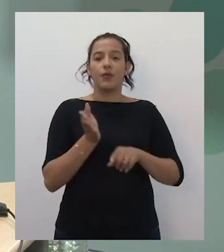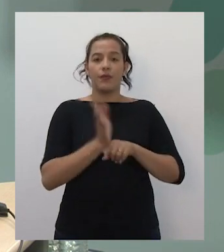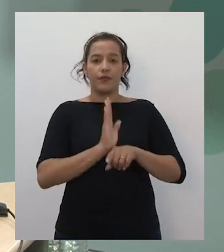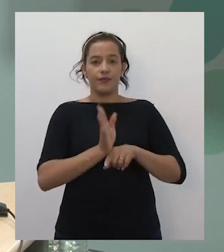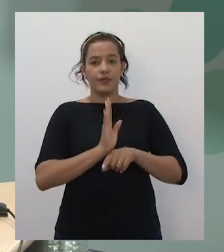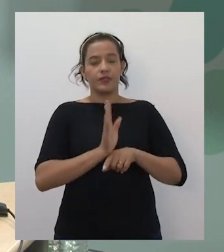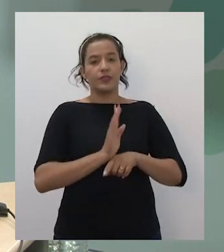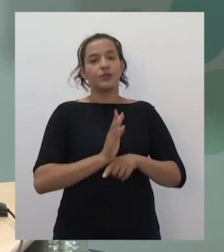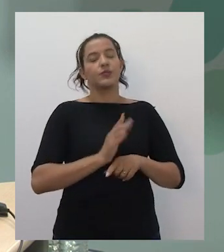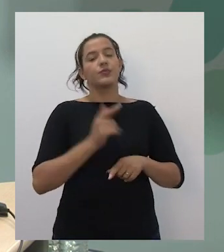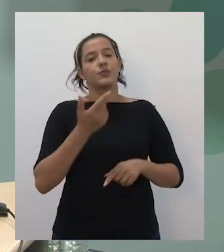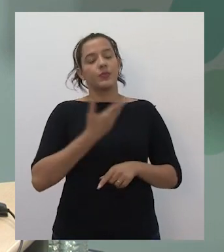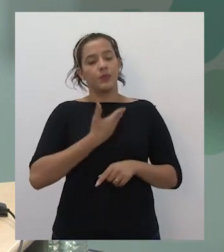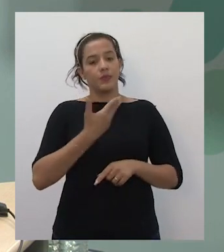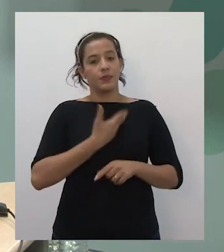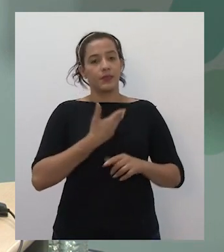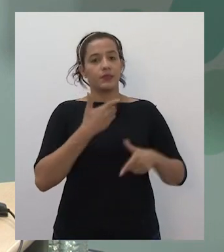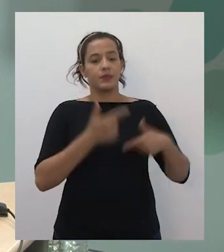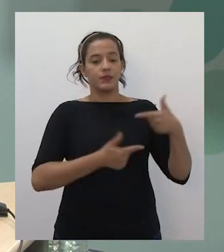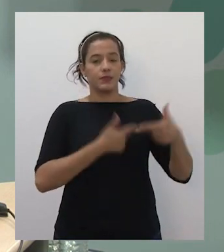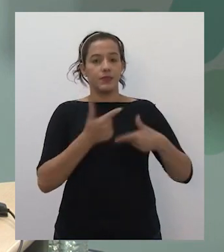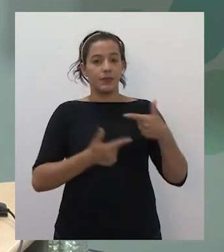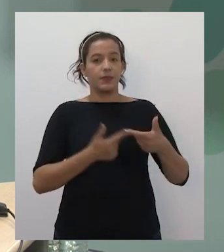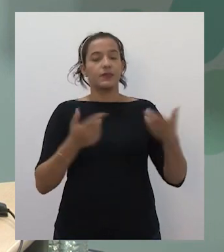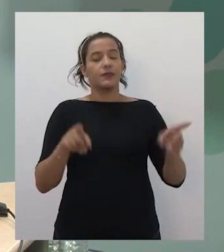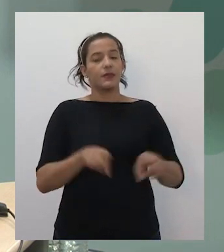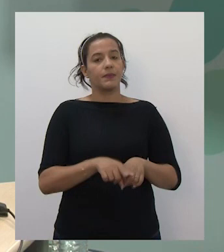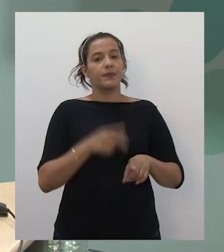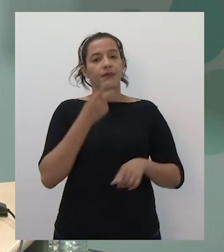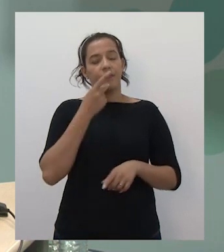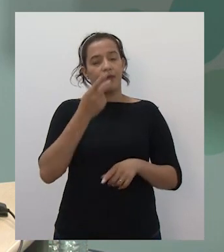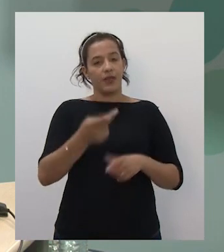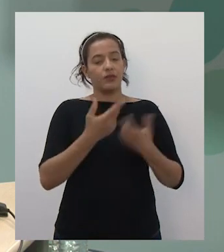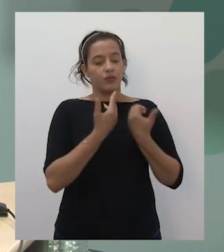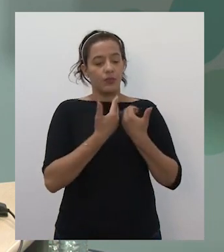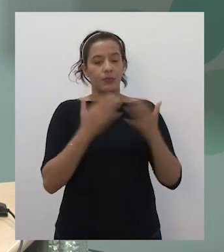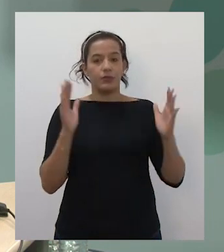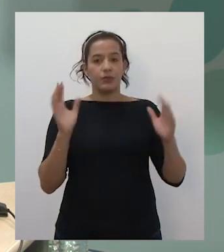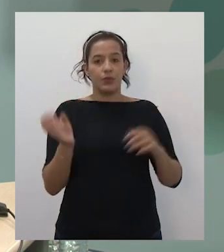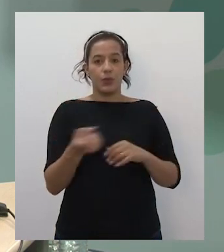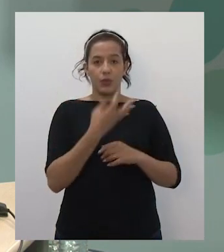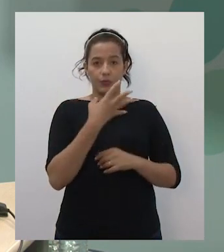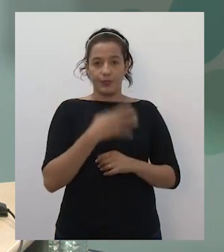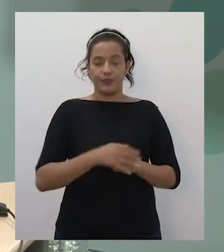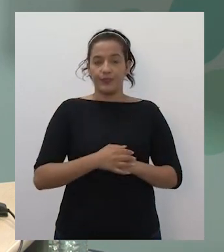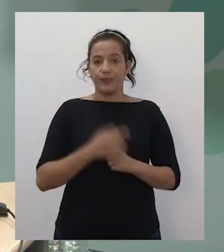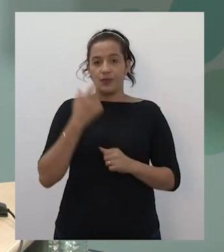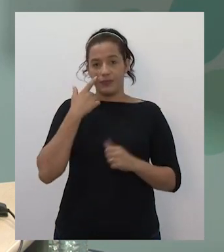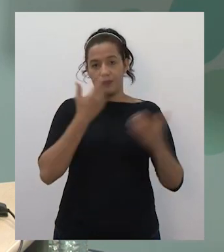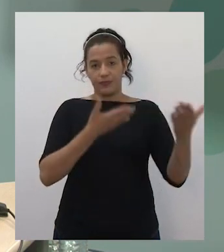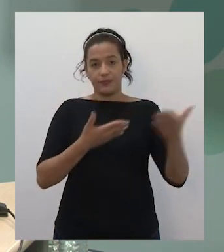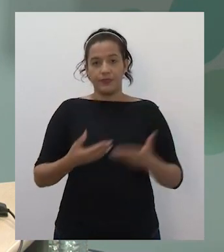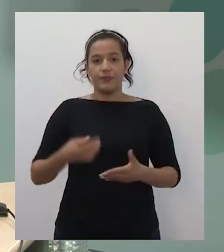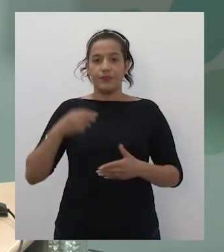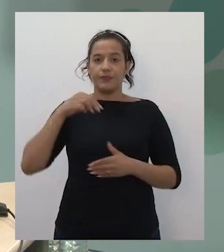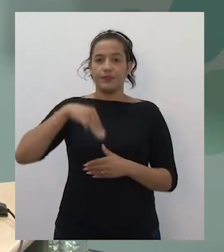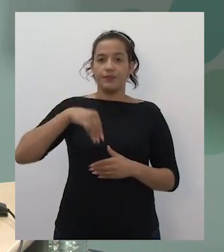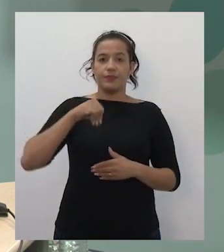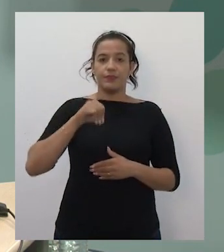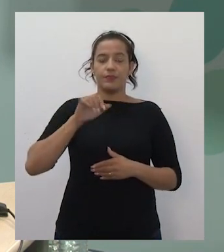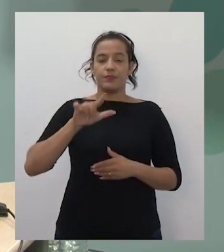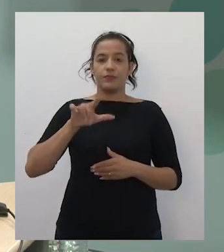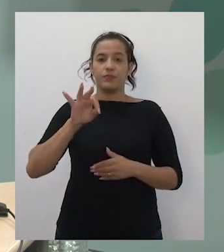uma colega de trabalho, tá? Que traz a sua visão também sobre a abertura ao novo. E com a palavra, o educador Newton César